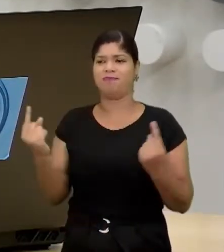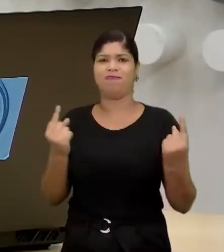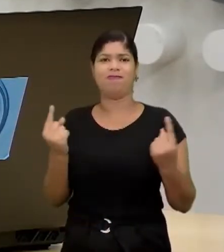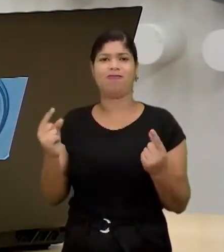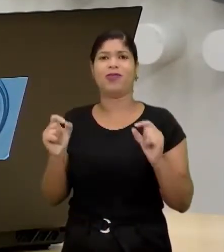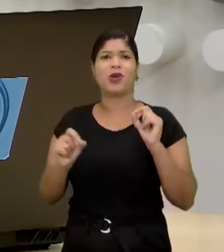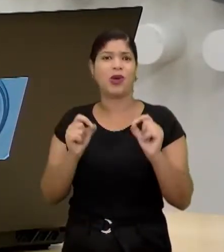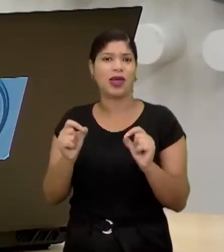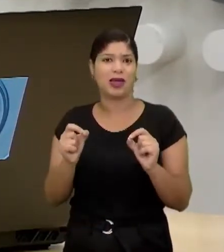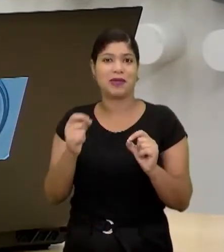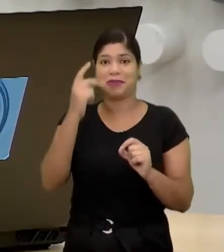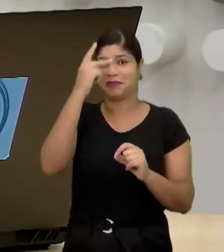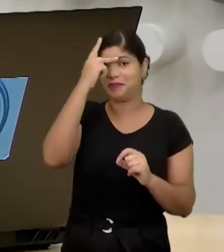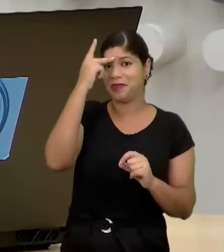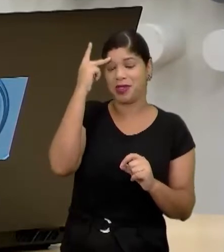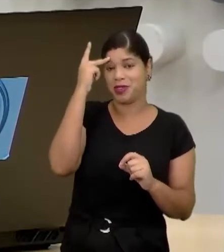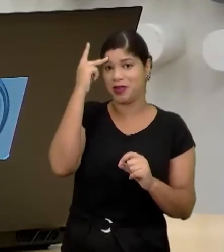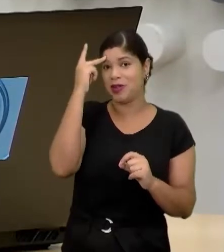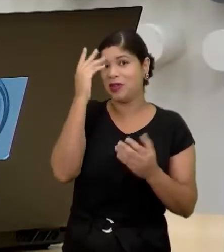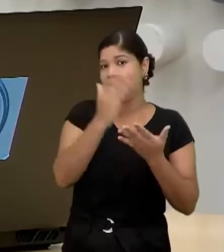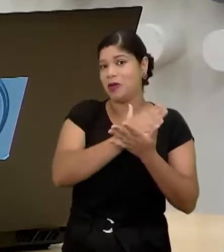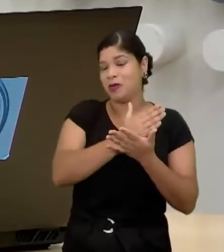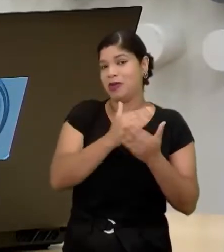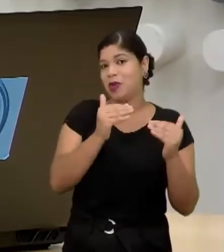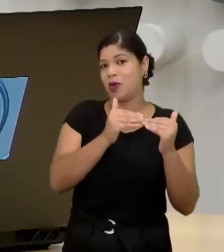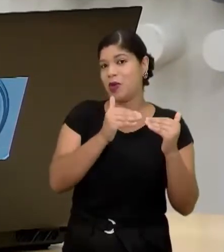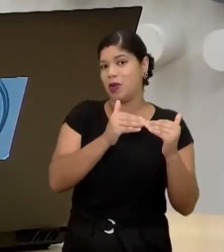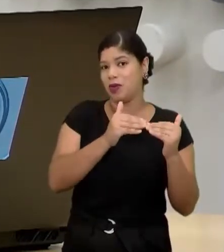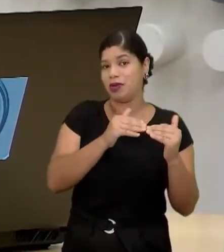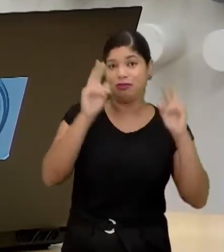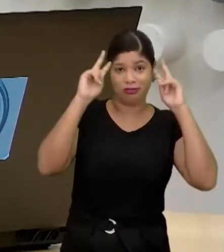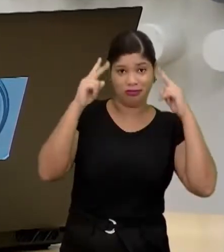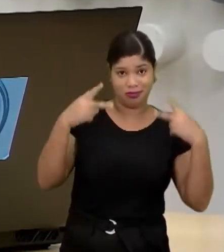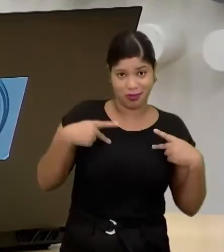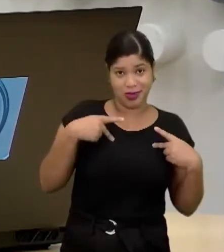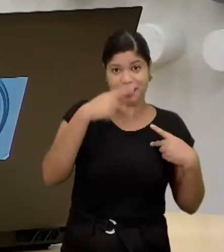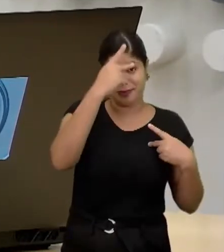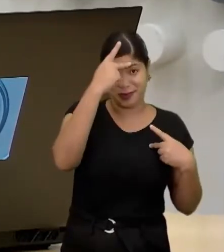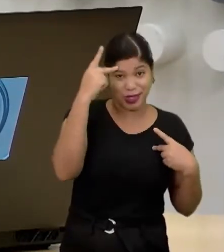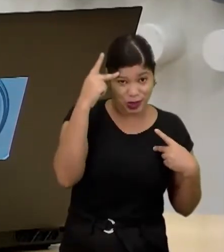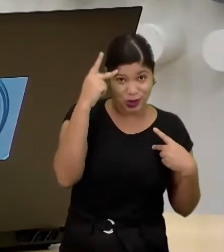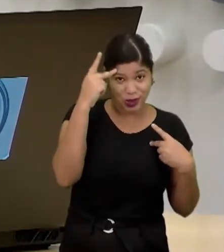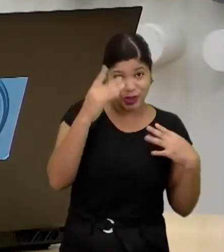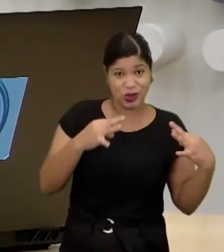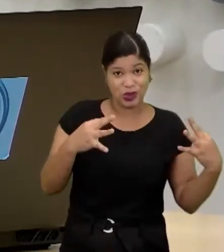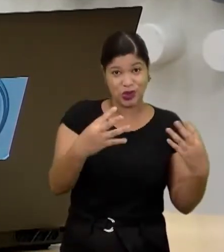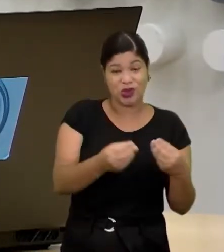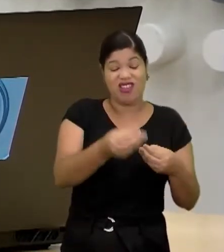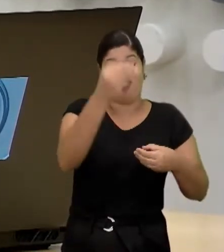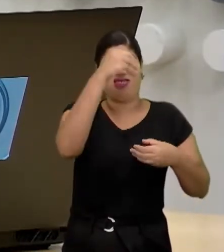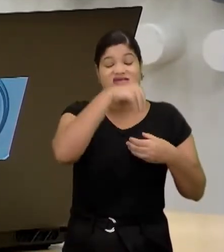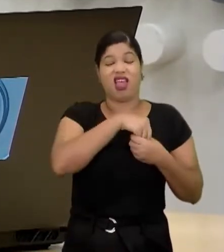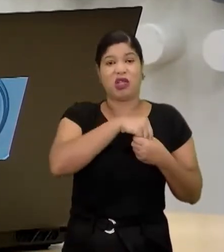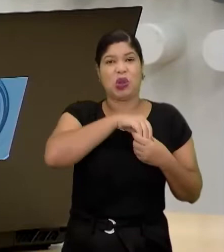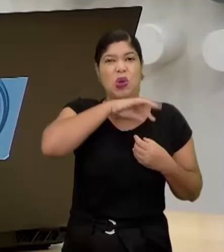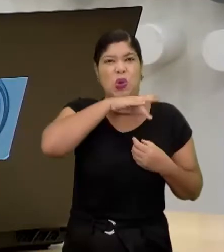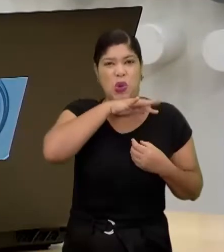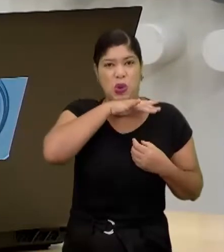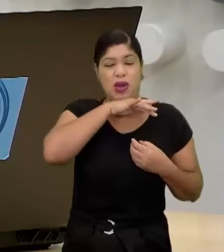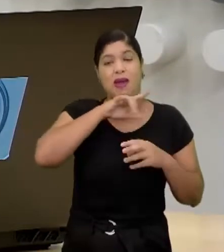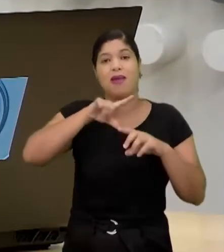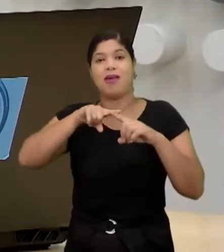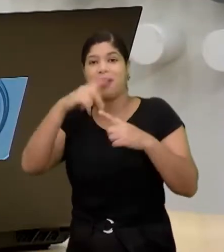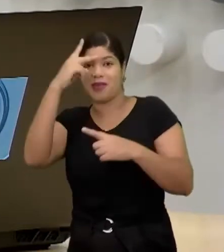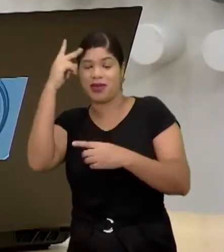encontrar bons argumentos para amparar ambos os lados da discussão e por e esse é um assunto tão